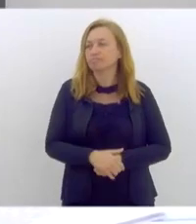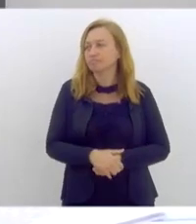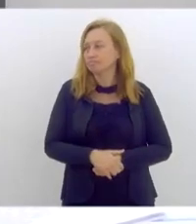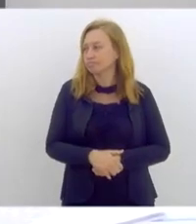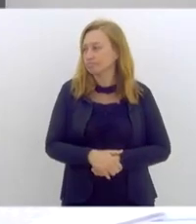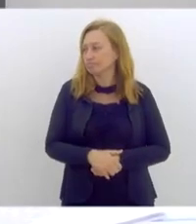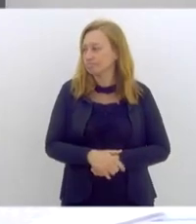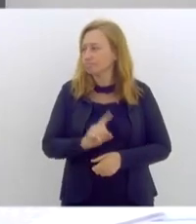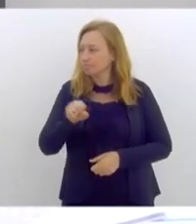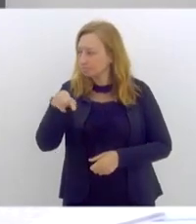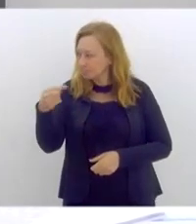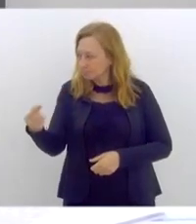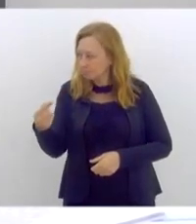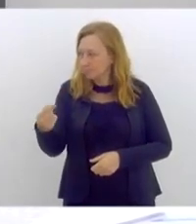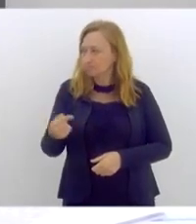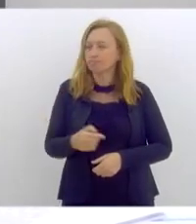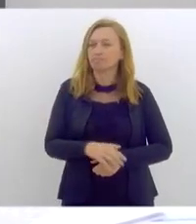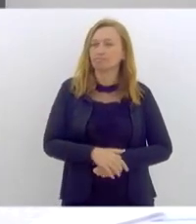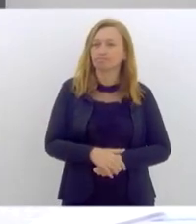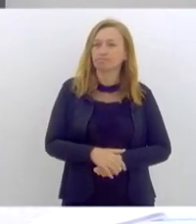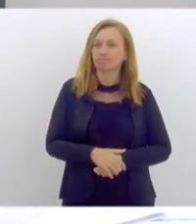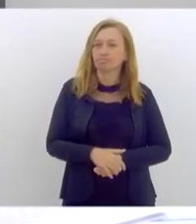e um outro cidadão